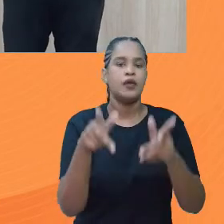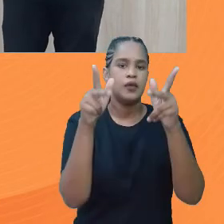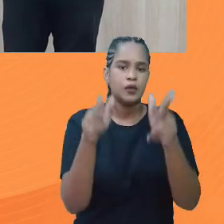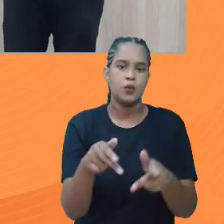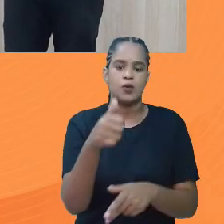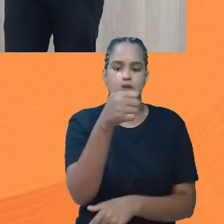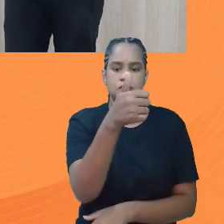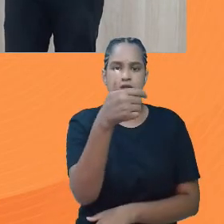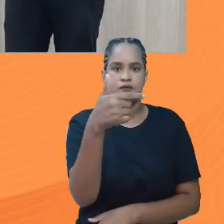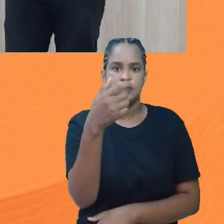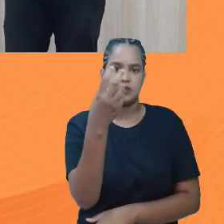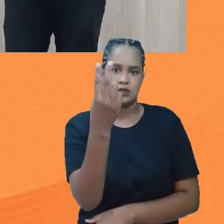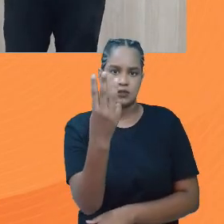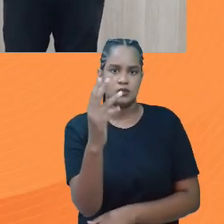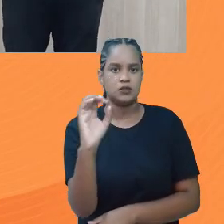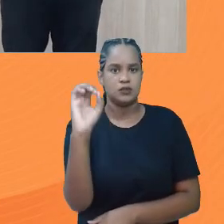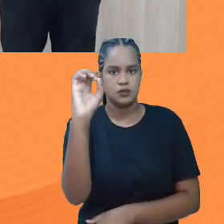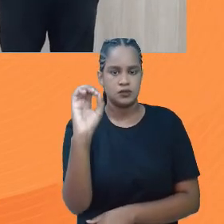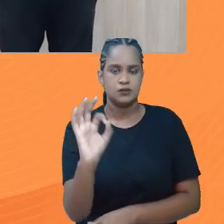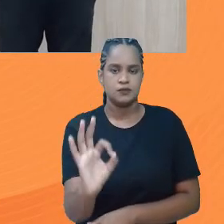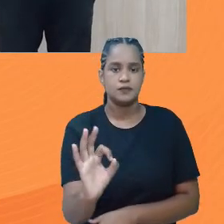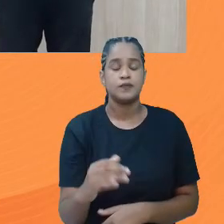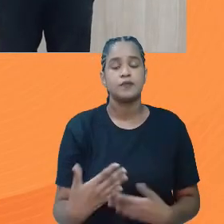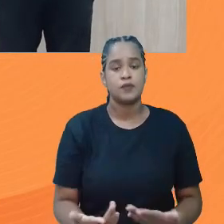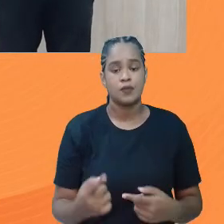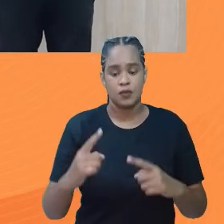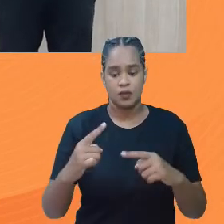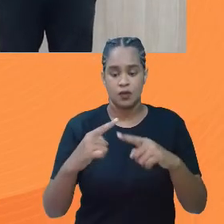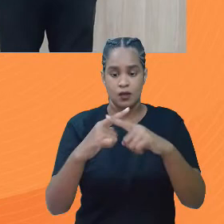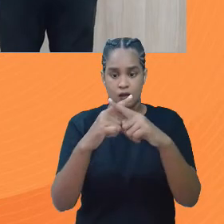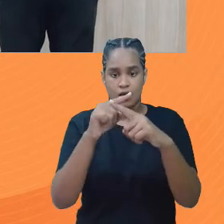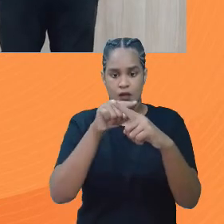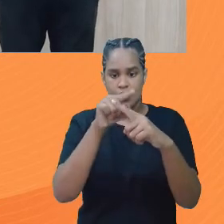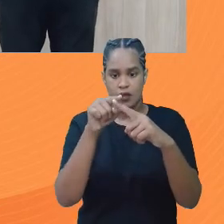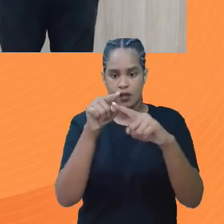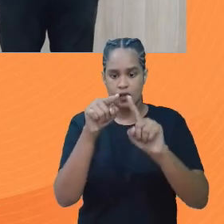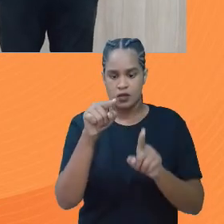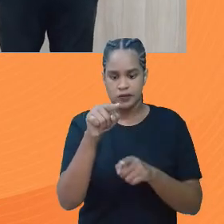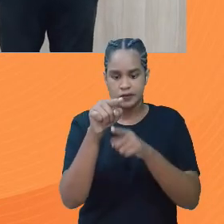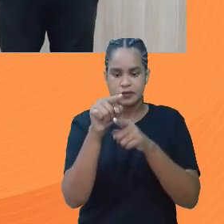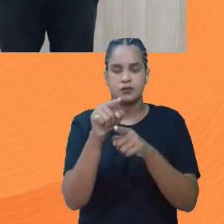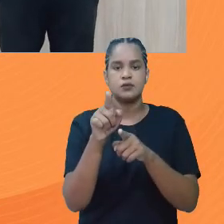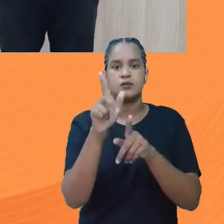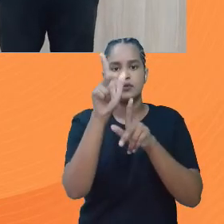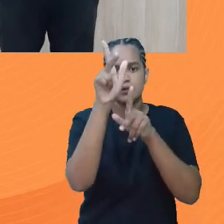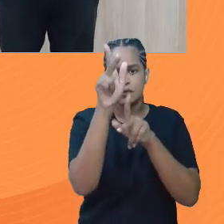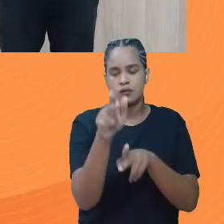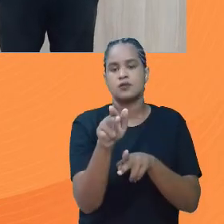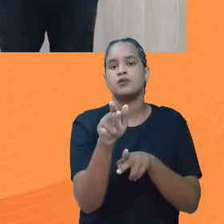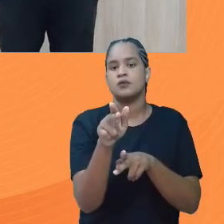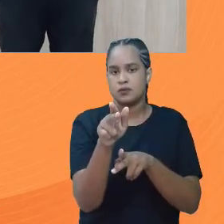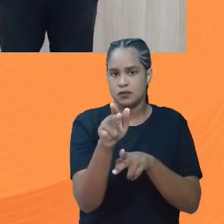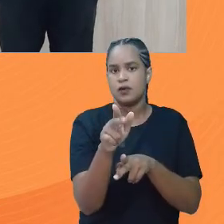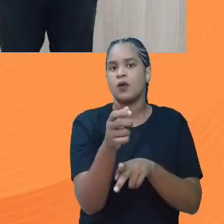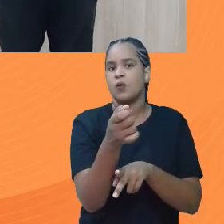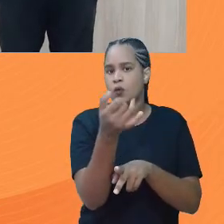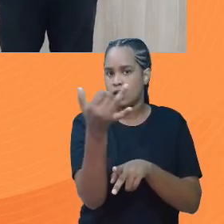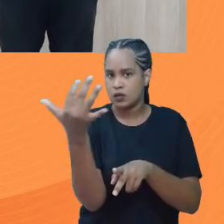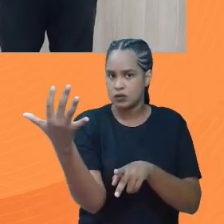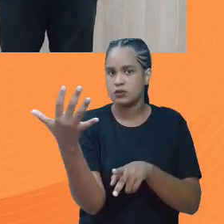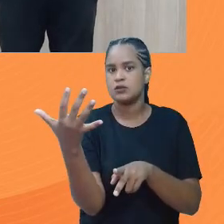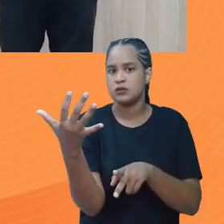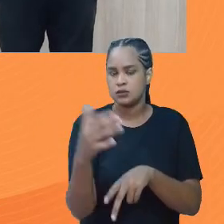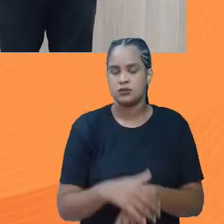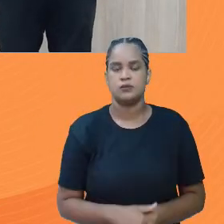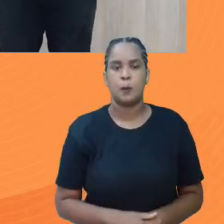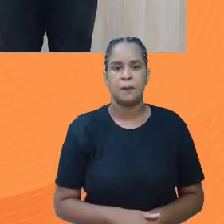a 123. Então, os ângulos que são opostos pelo vértice, eles são ângulos que possuem a mesma medida,